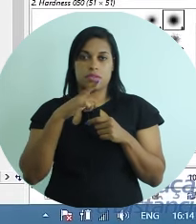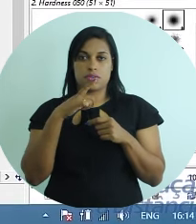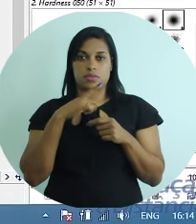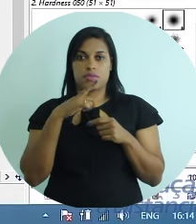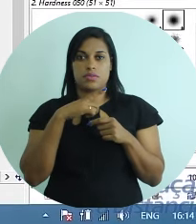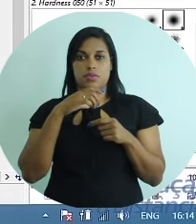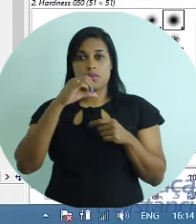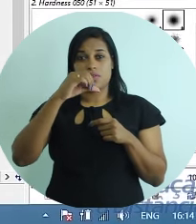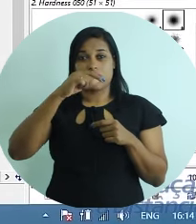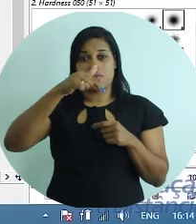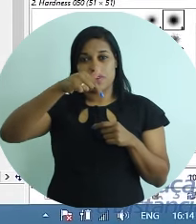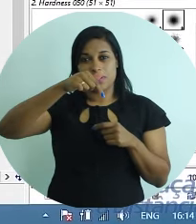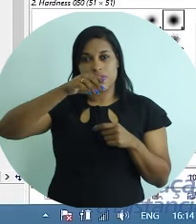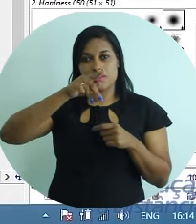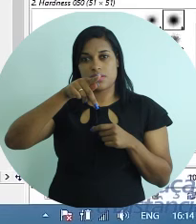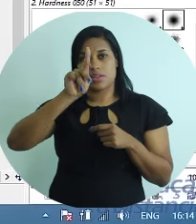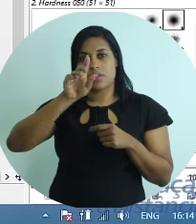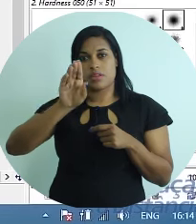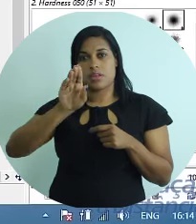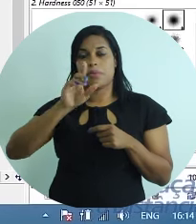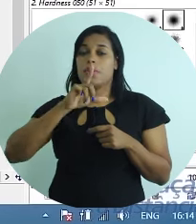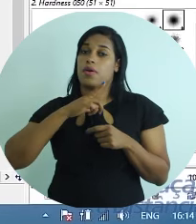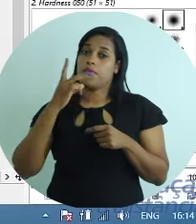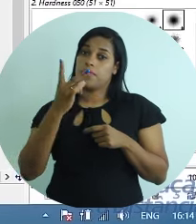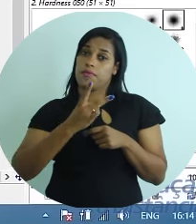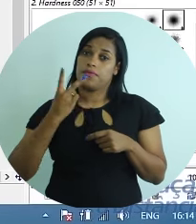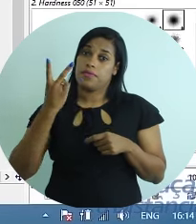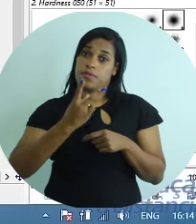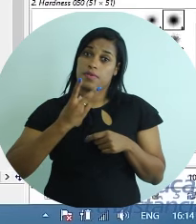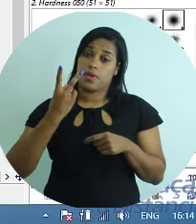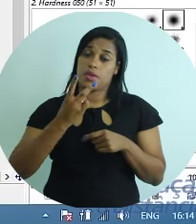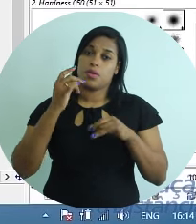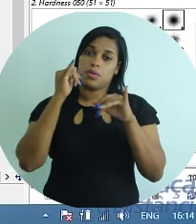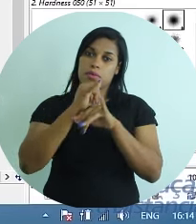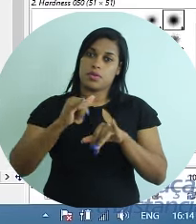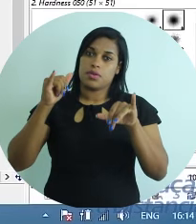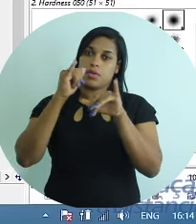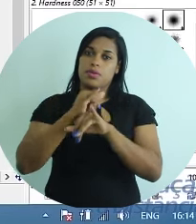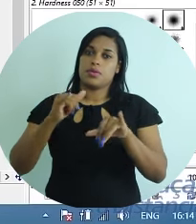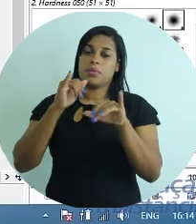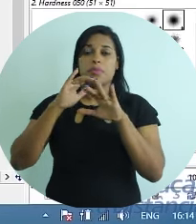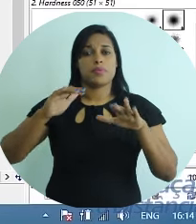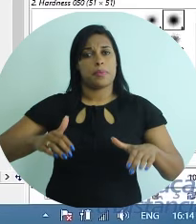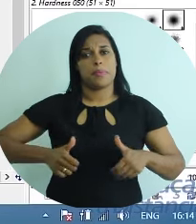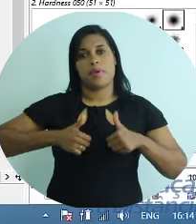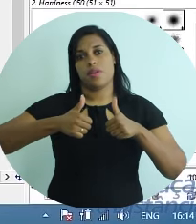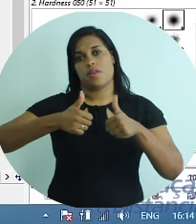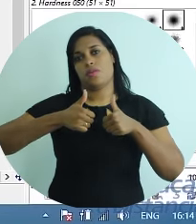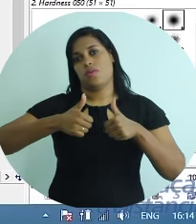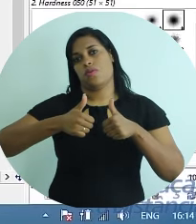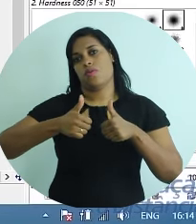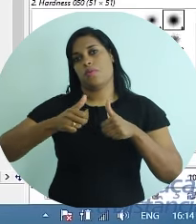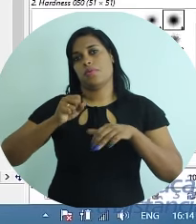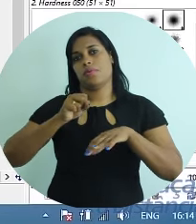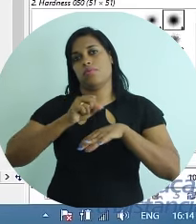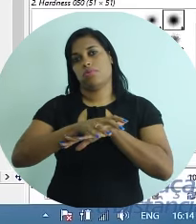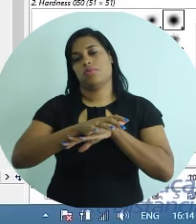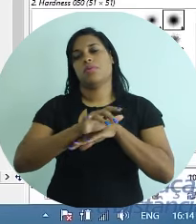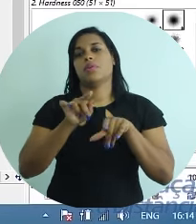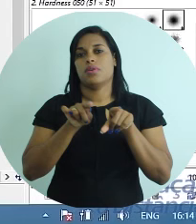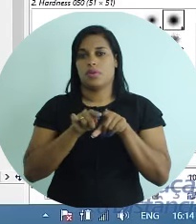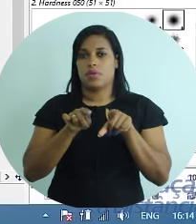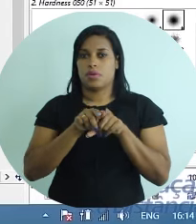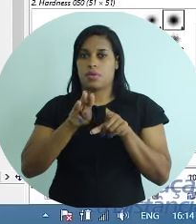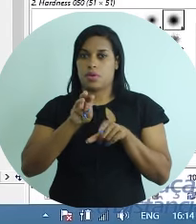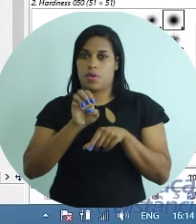97 KB, que é um valor muito mais indicado, pelo menos muito melhor para ser transmitido na